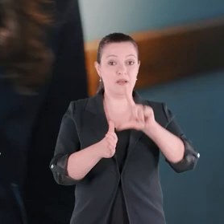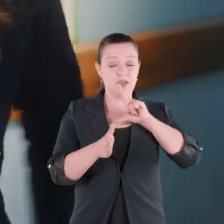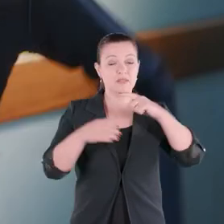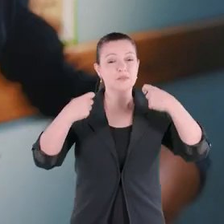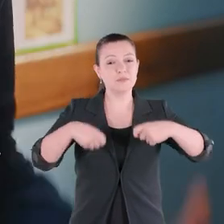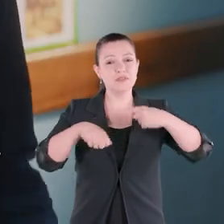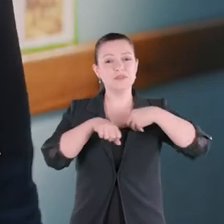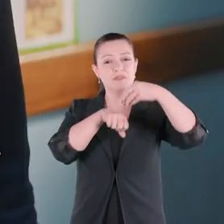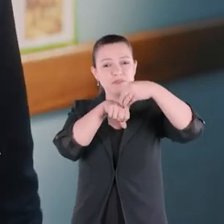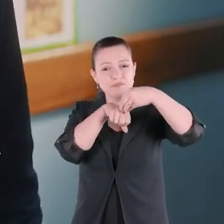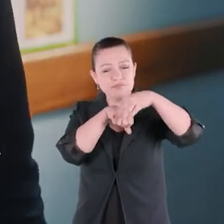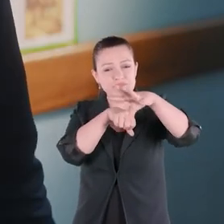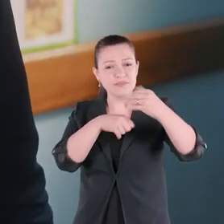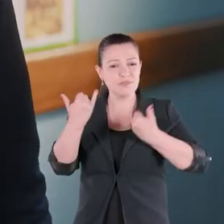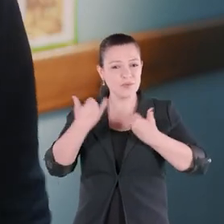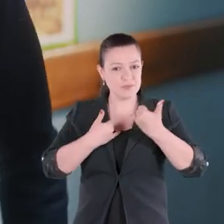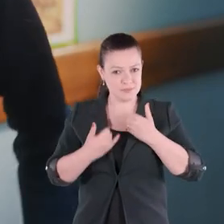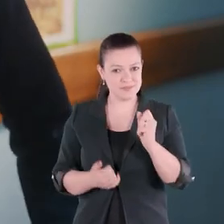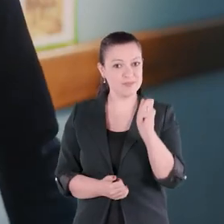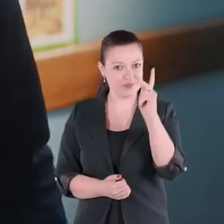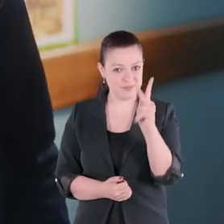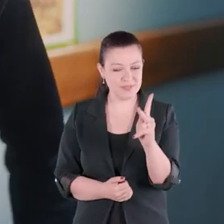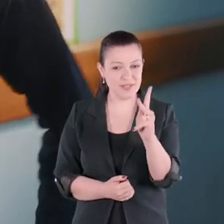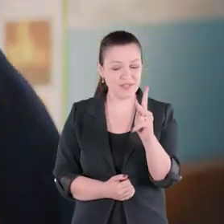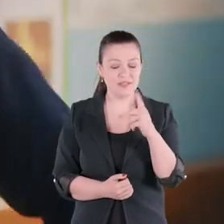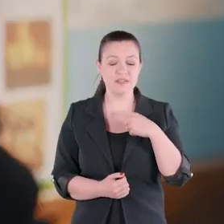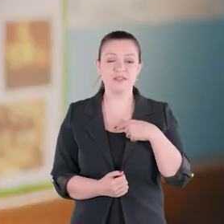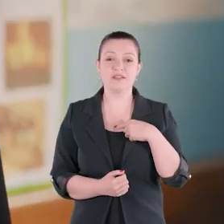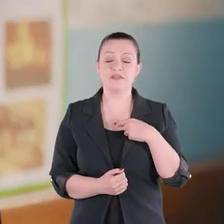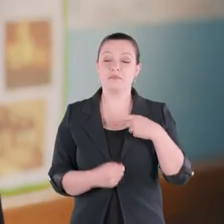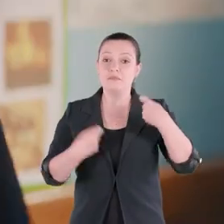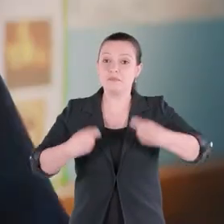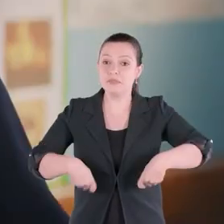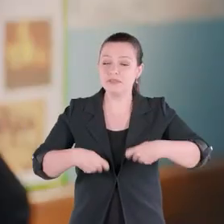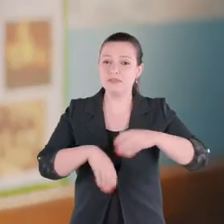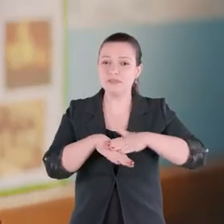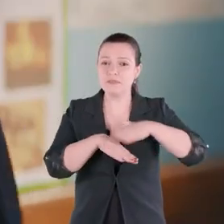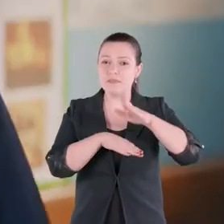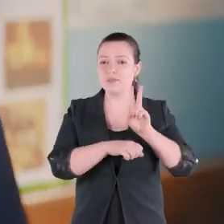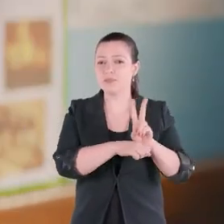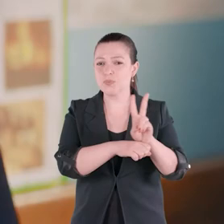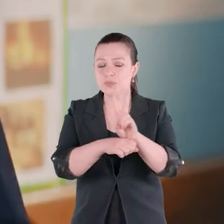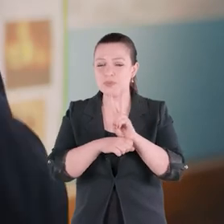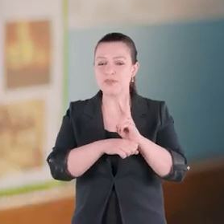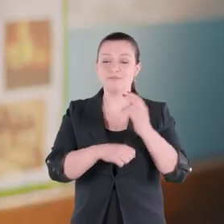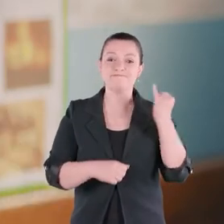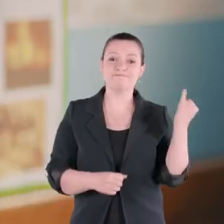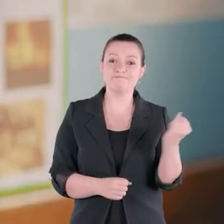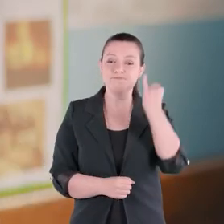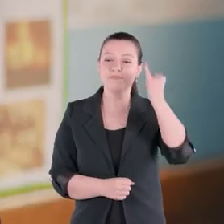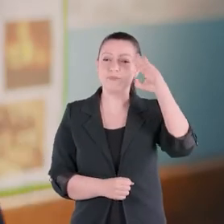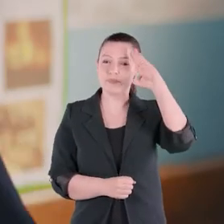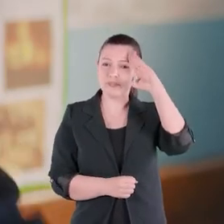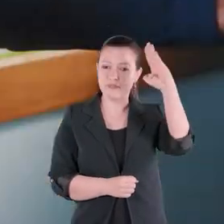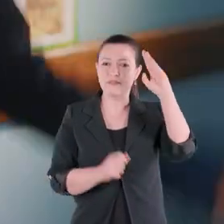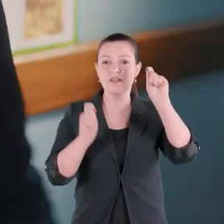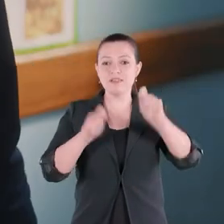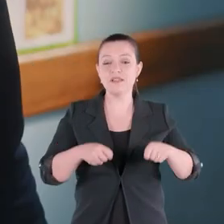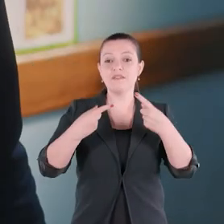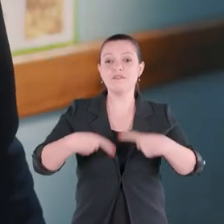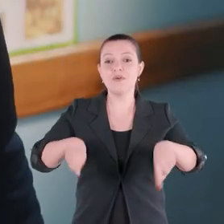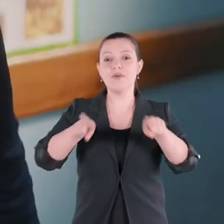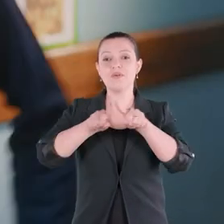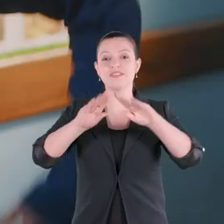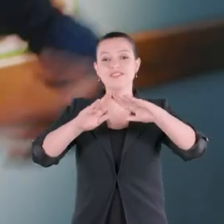Mas antes, eu preciso te dizer algumas coisinhas, tá? A gente vai ter que manter alguns cuidados super importantes